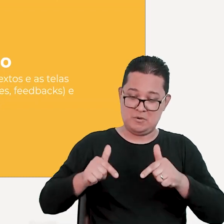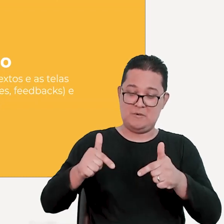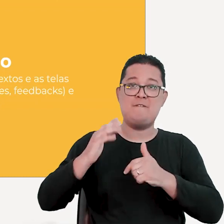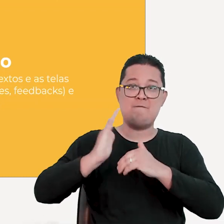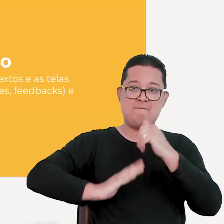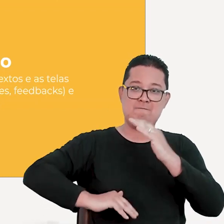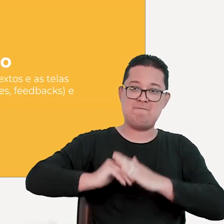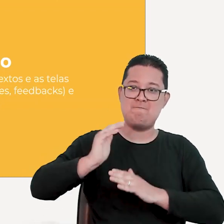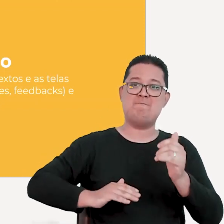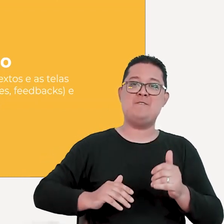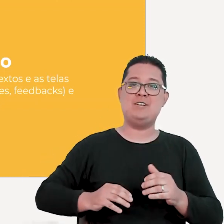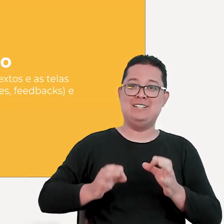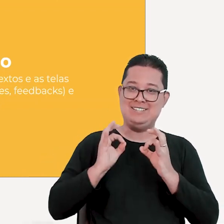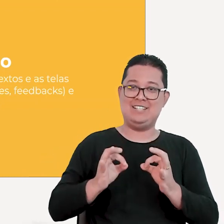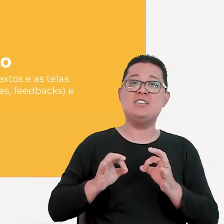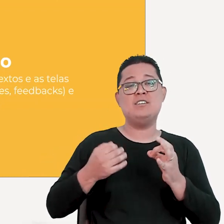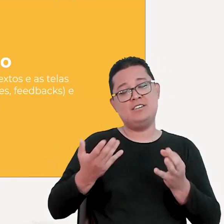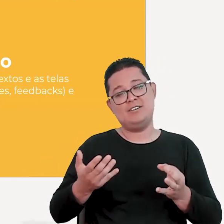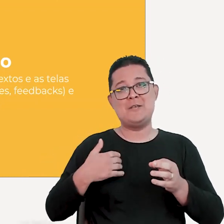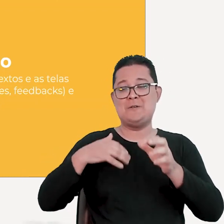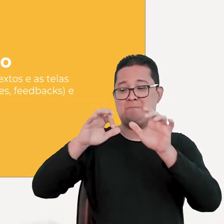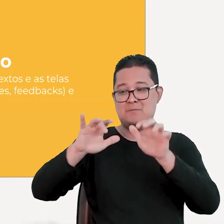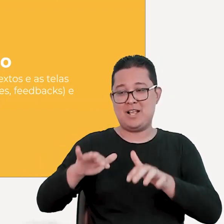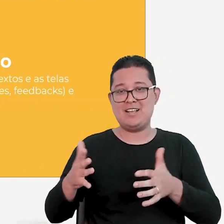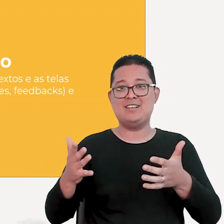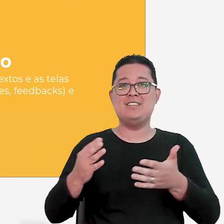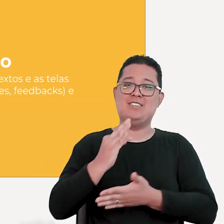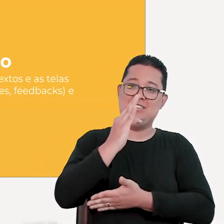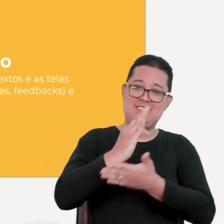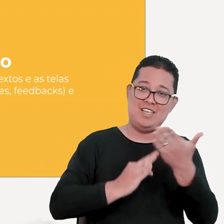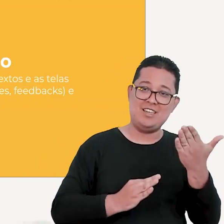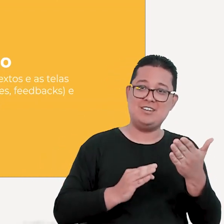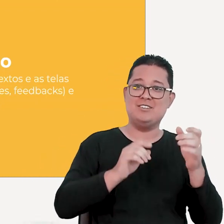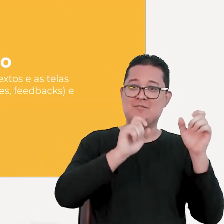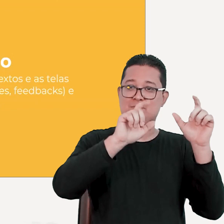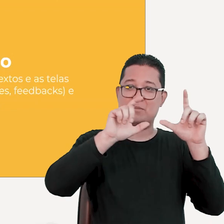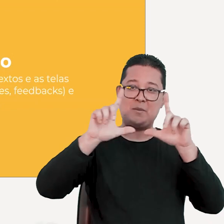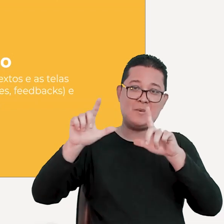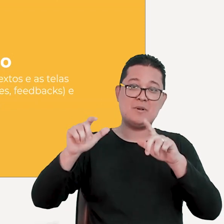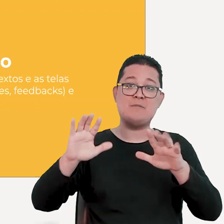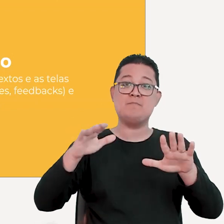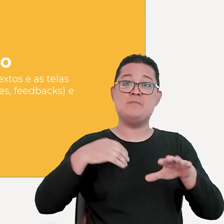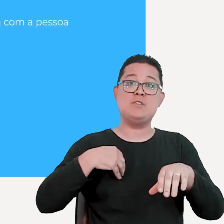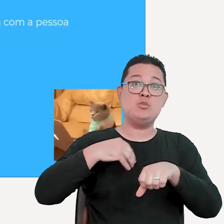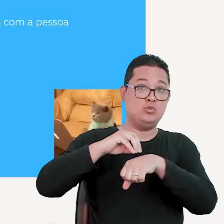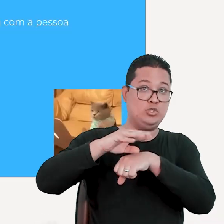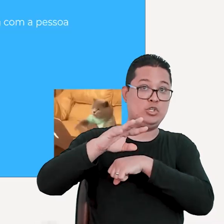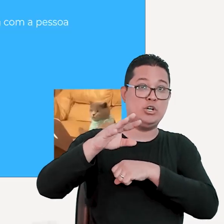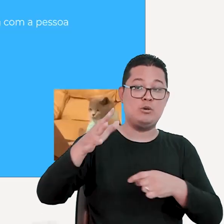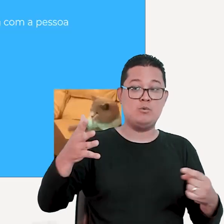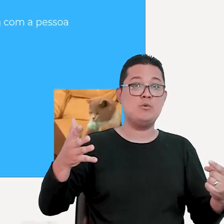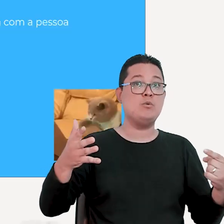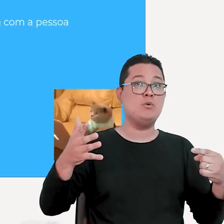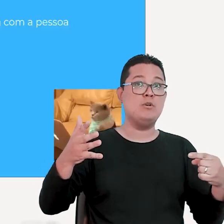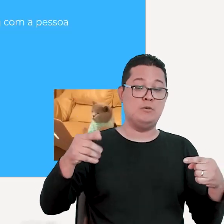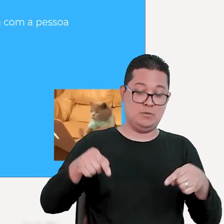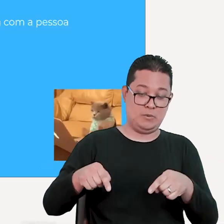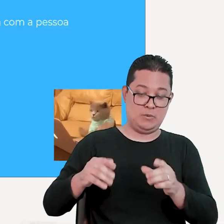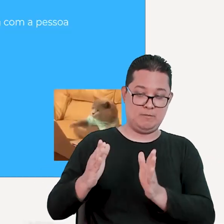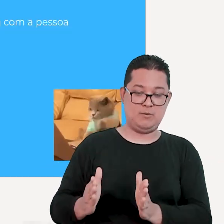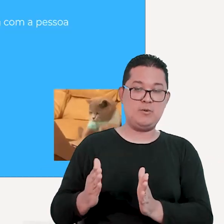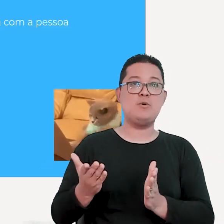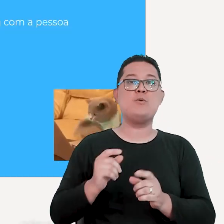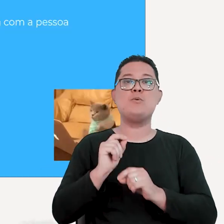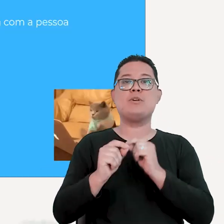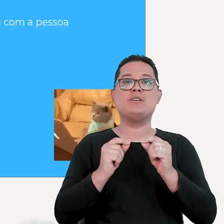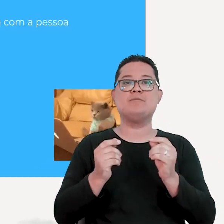realmente desenvolver os textos e as telas. E aqui eu trouxe algumas dicas para quem é de conteúdo. Colocando